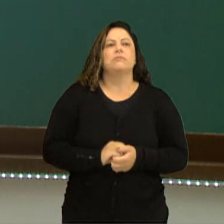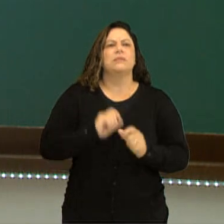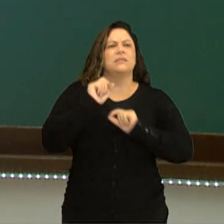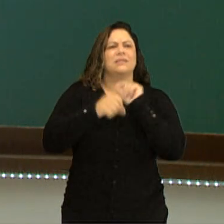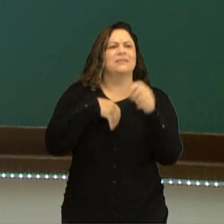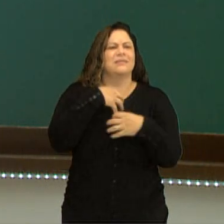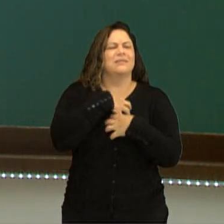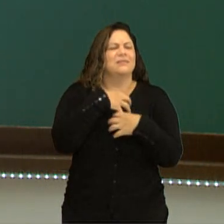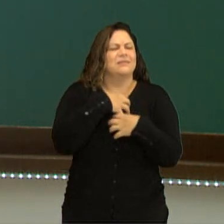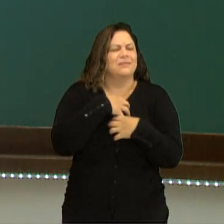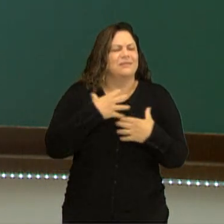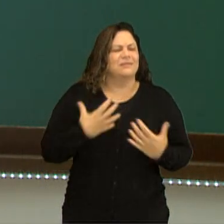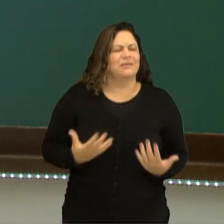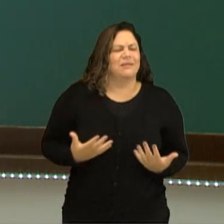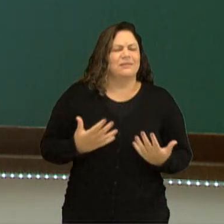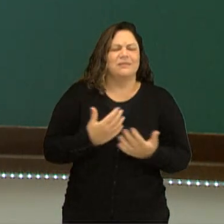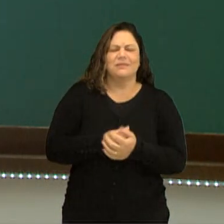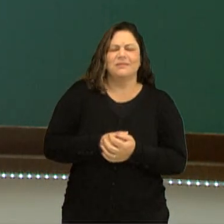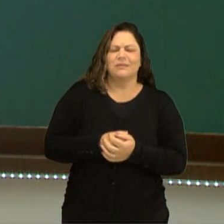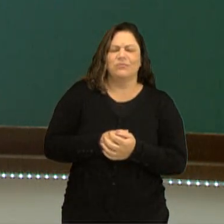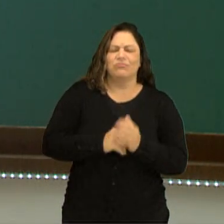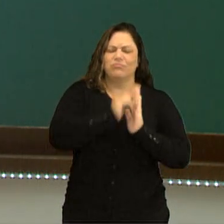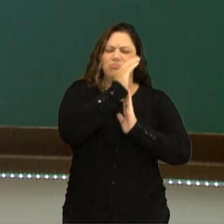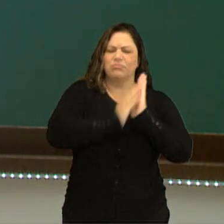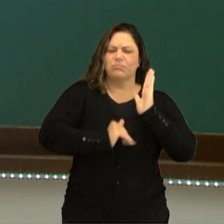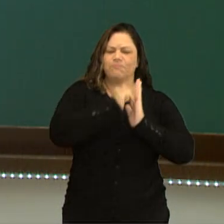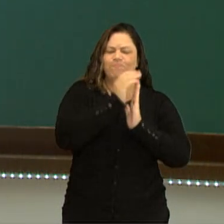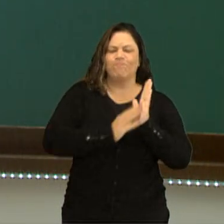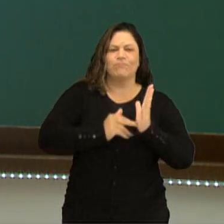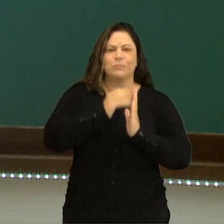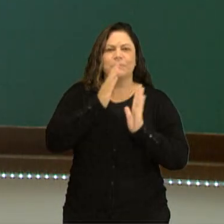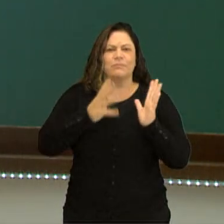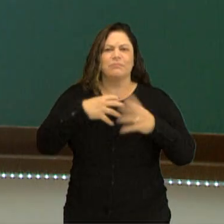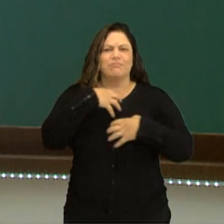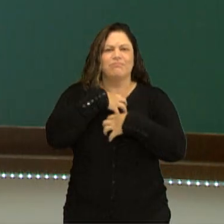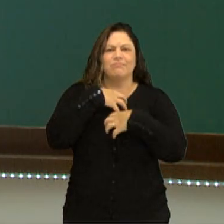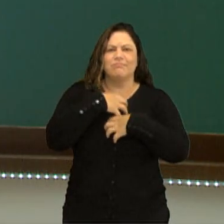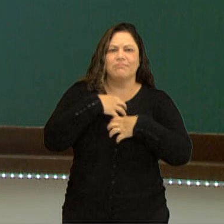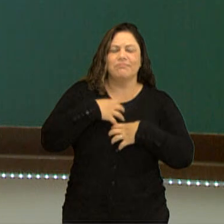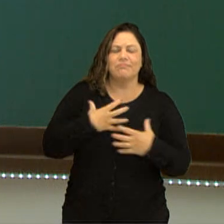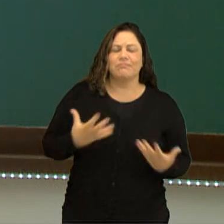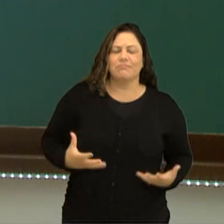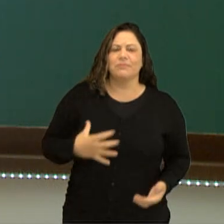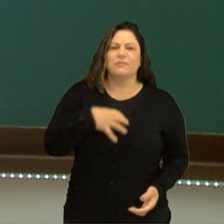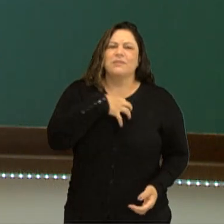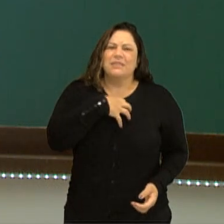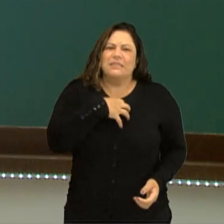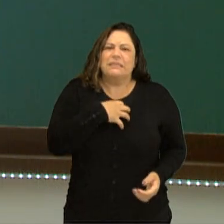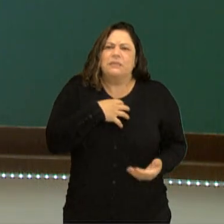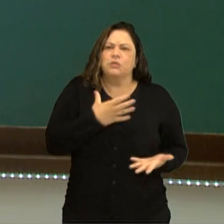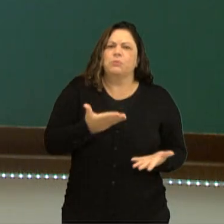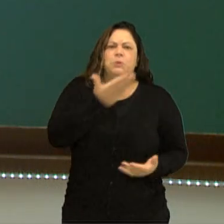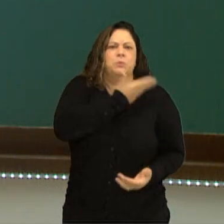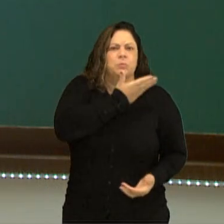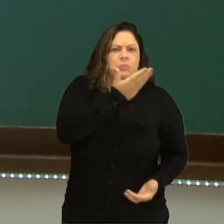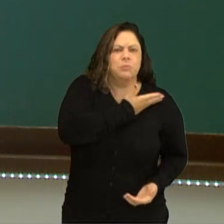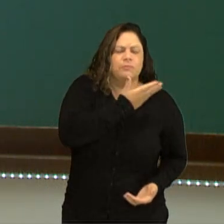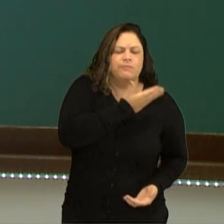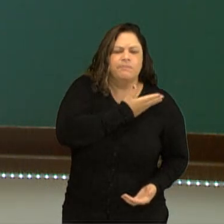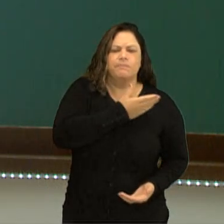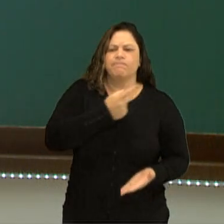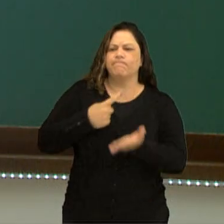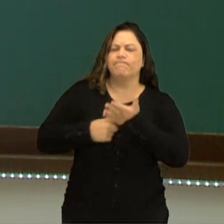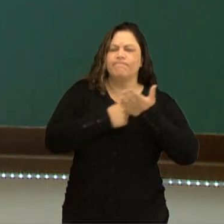sensações essa pintura nos transmite? É uma sensação, um sentimento de companheirismo, cumplicidade,